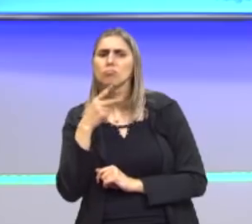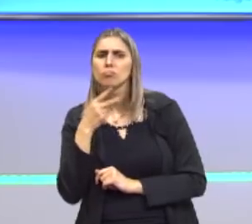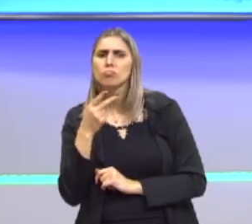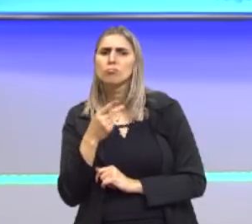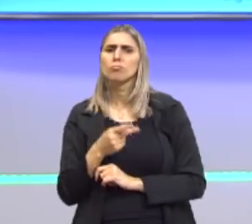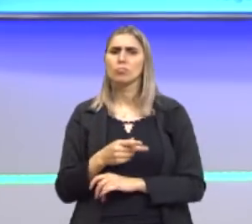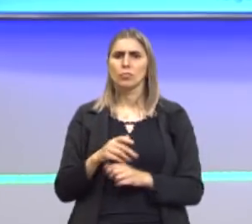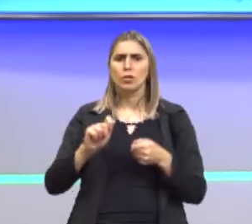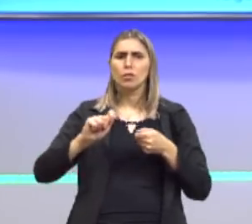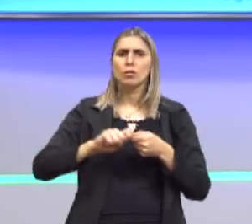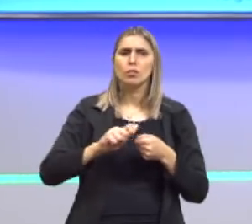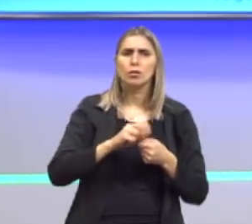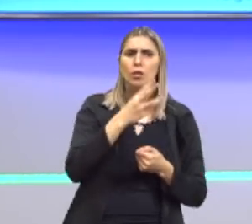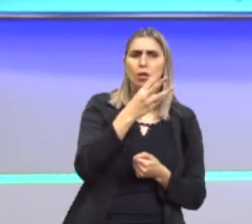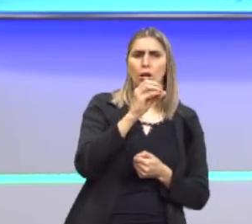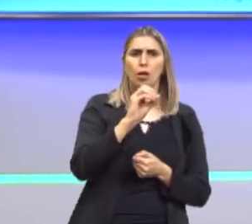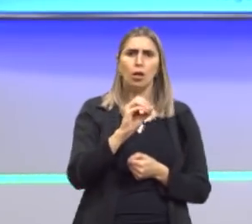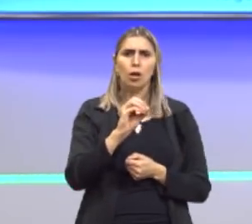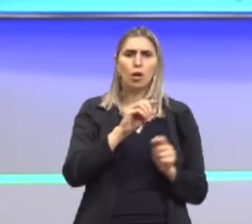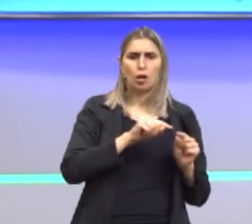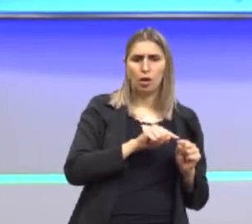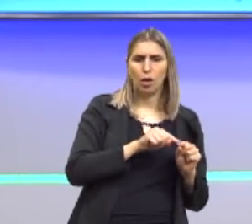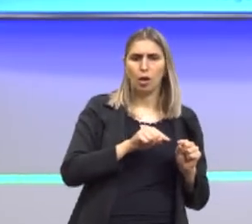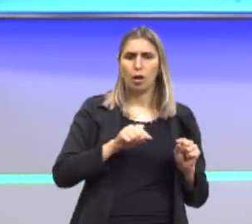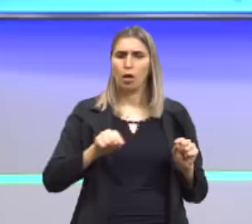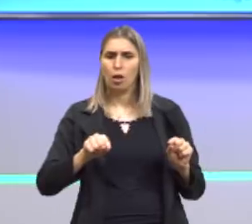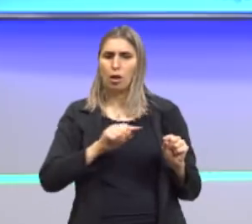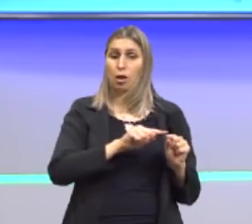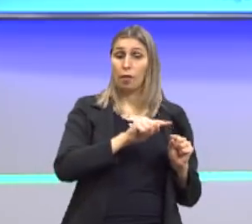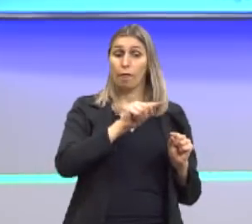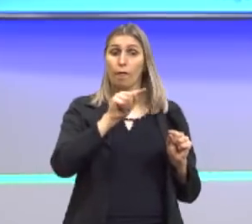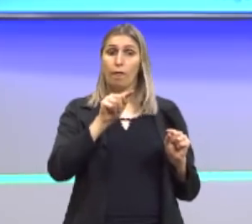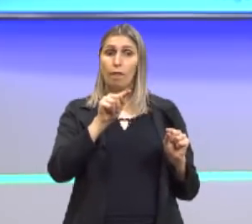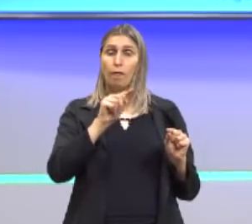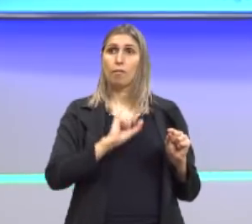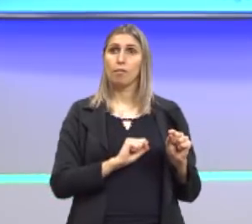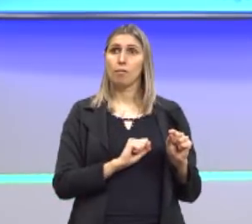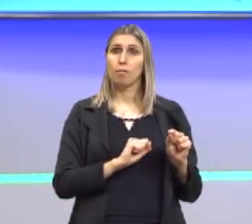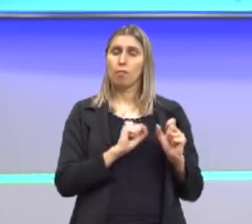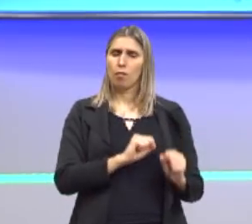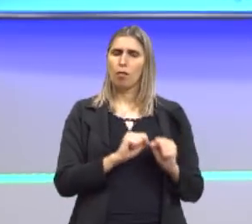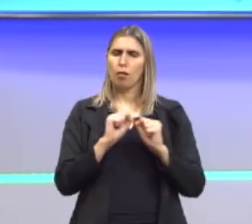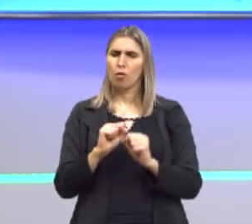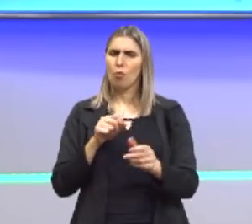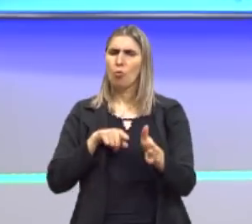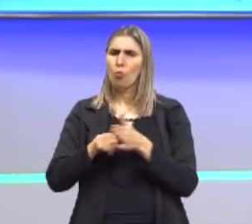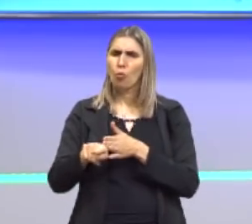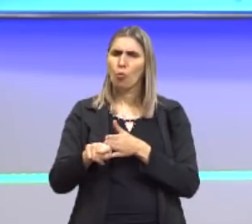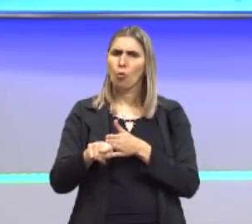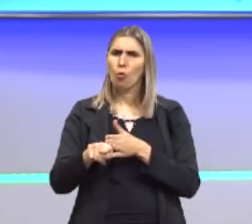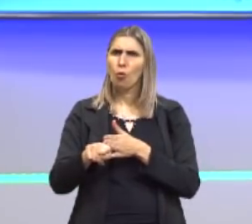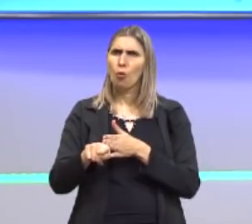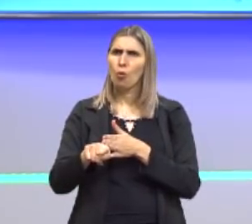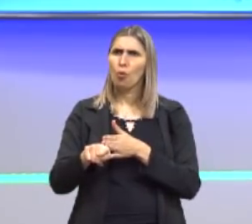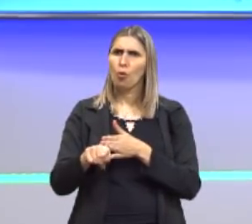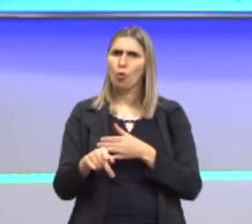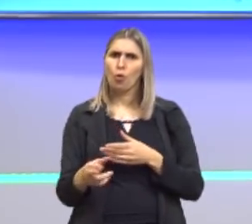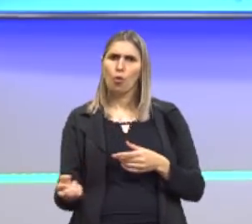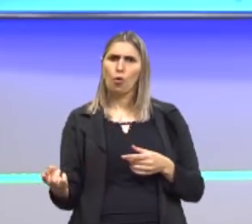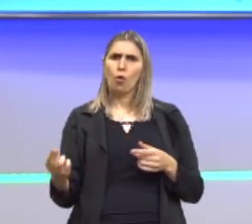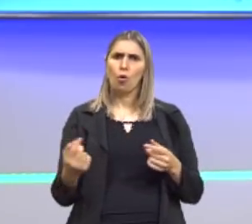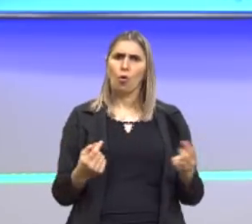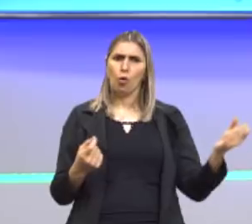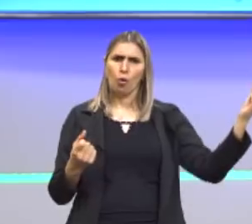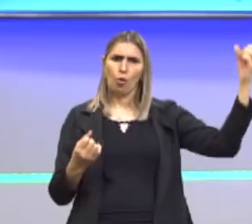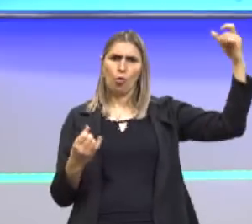que ele forma 30 graus com a superfície, e ele pode perguntar, qual o raio incidente